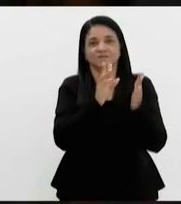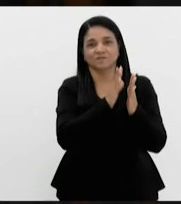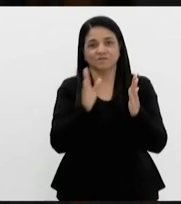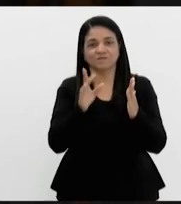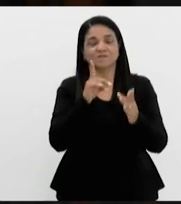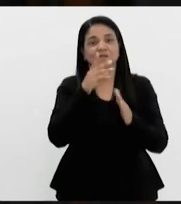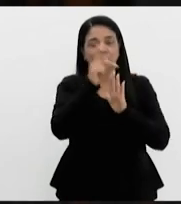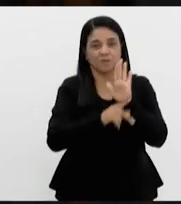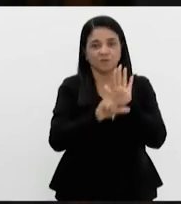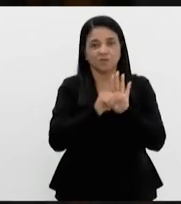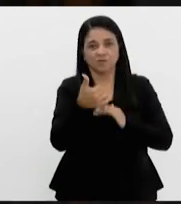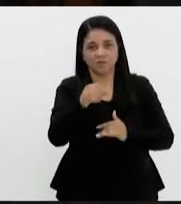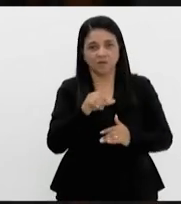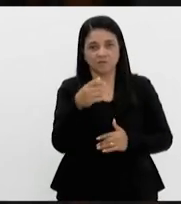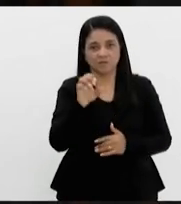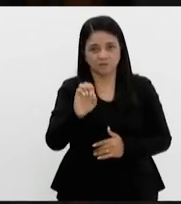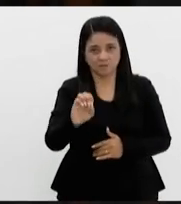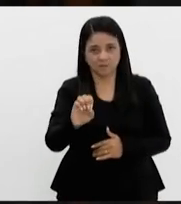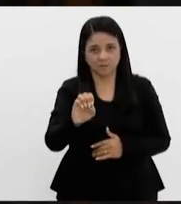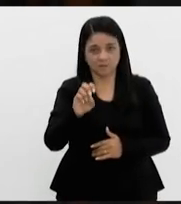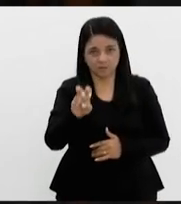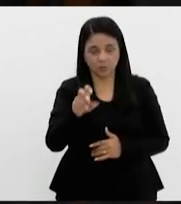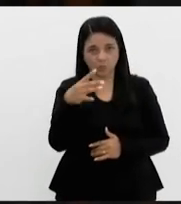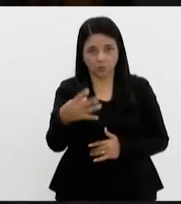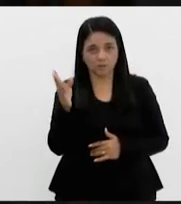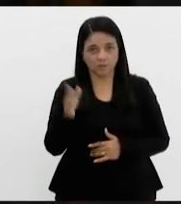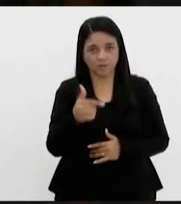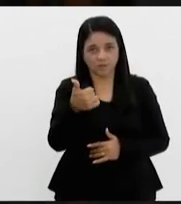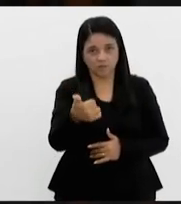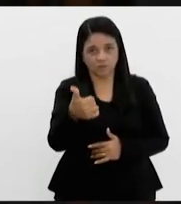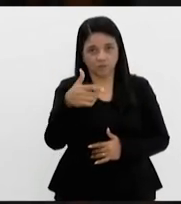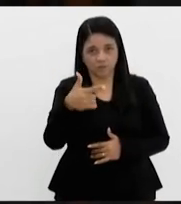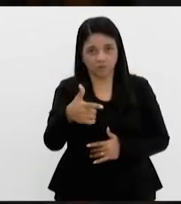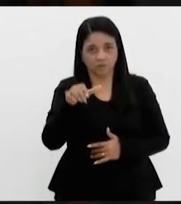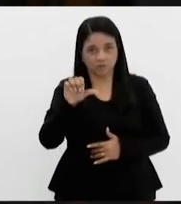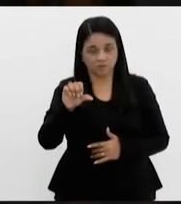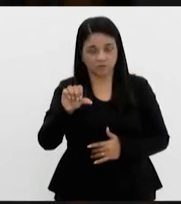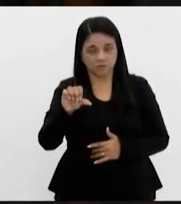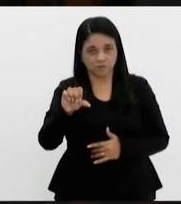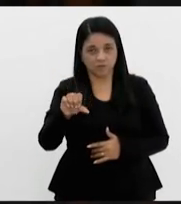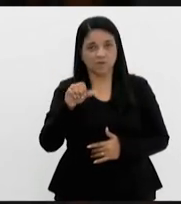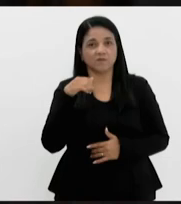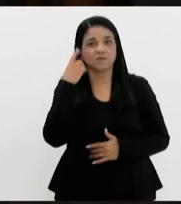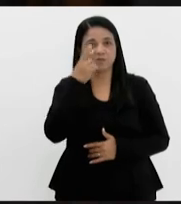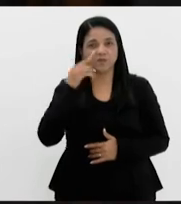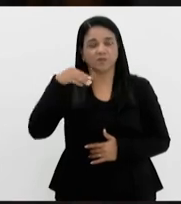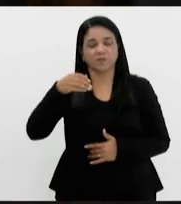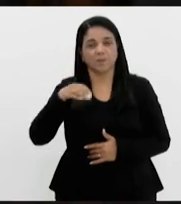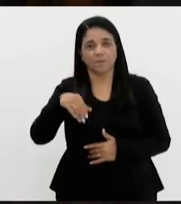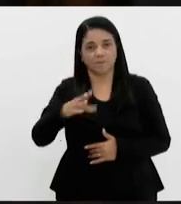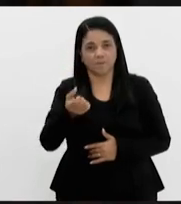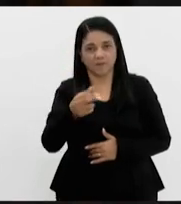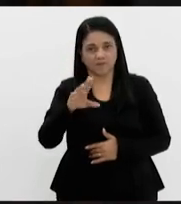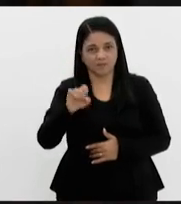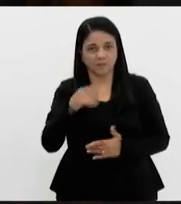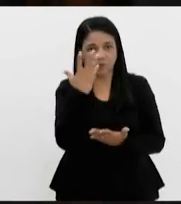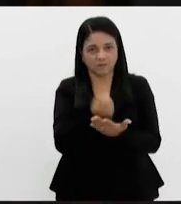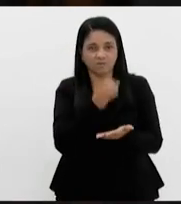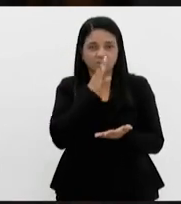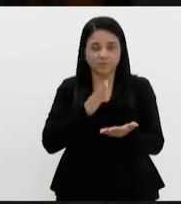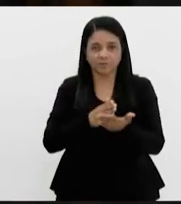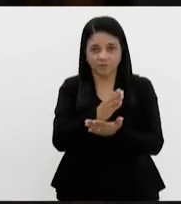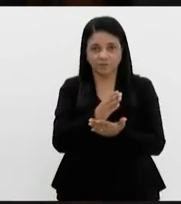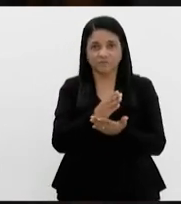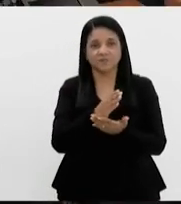do projeto 1054 de 2019, do deputado Carlos Macedo. Senhores que aprovam, permaneçam como estão,